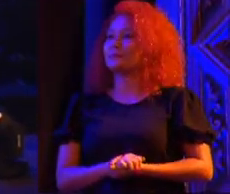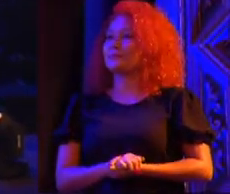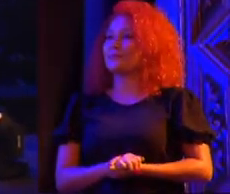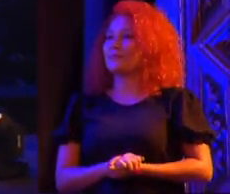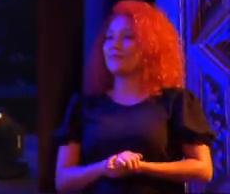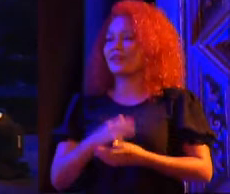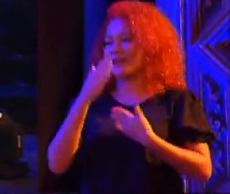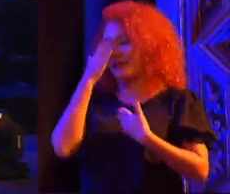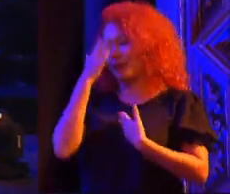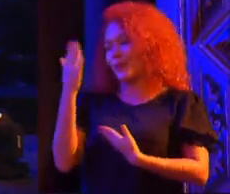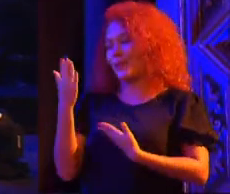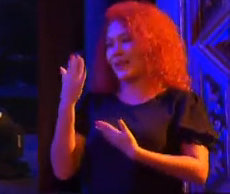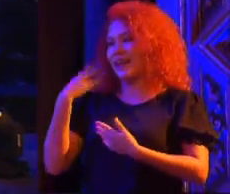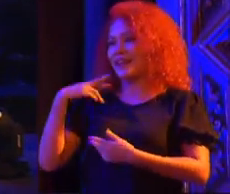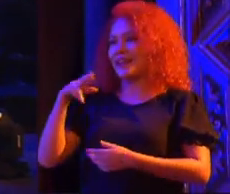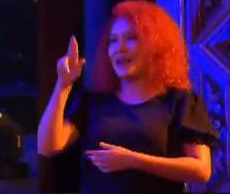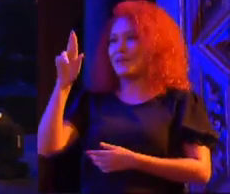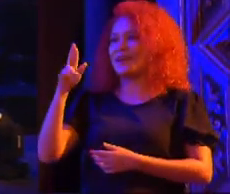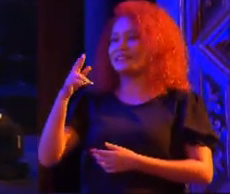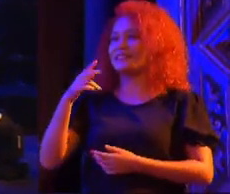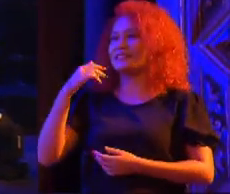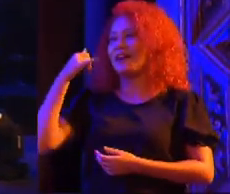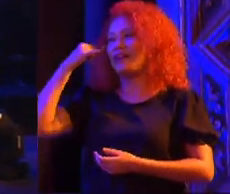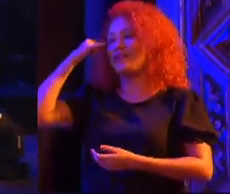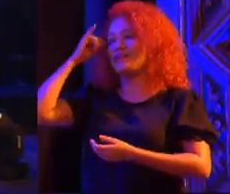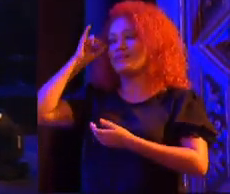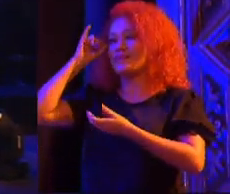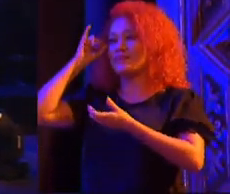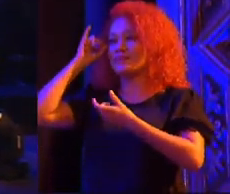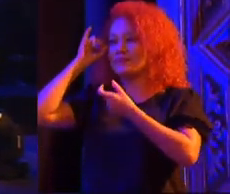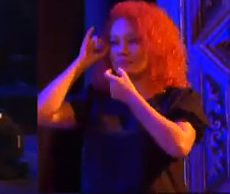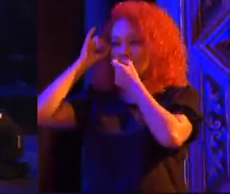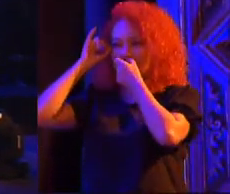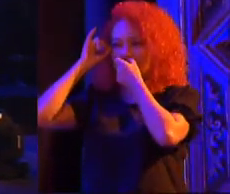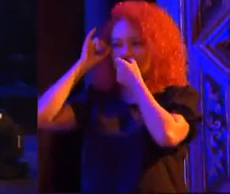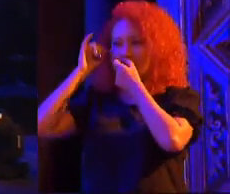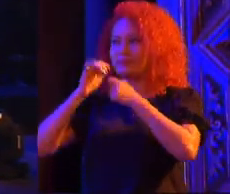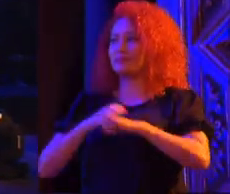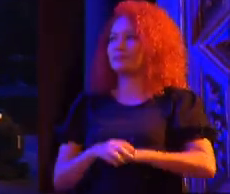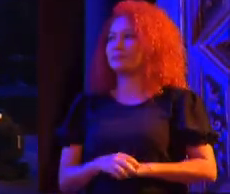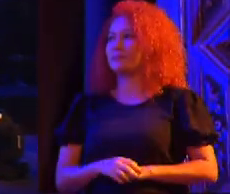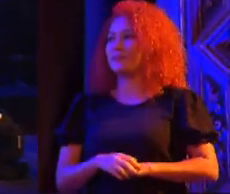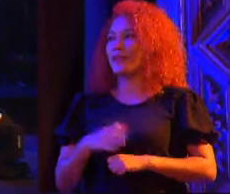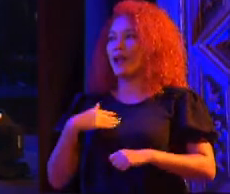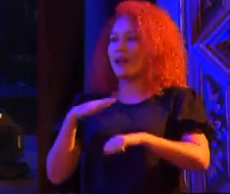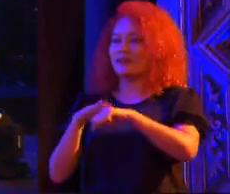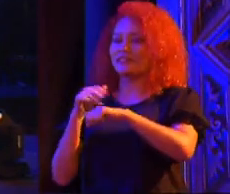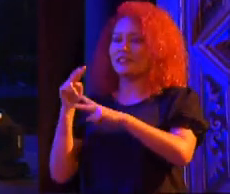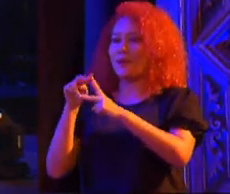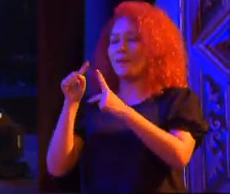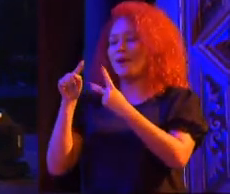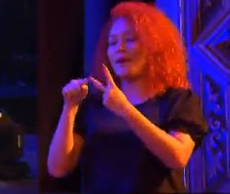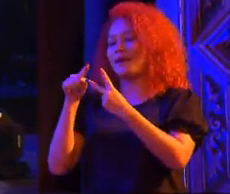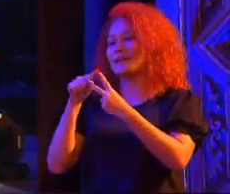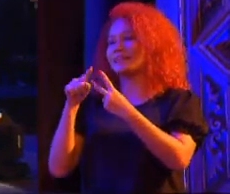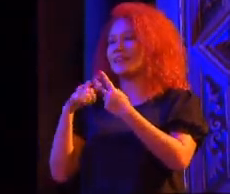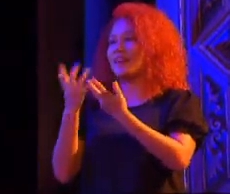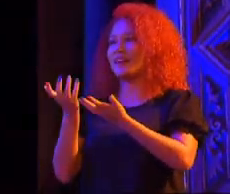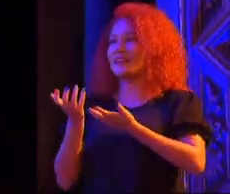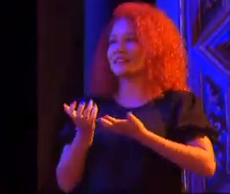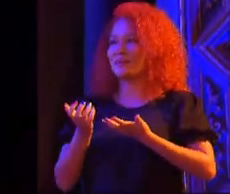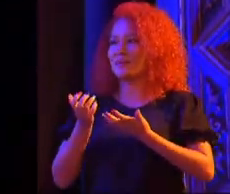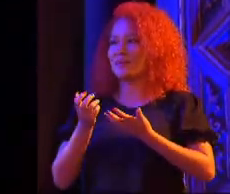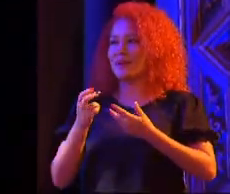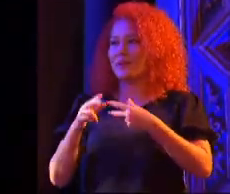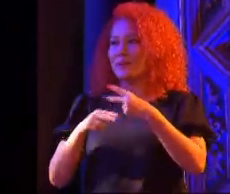Representando a aparelhagem Carabal. Agora eu quero chamar nossos amigos Edilson e Edielson do Príncipe Negro para receber o